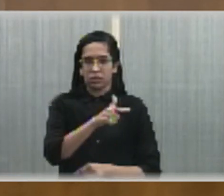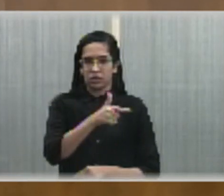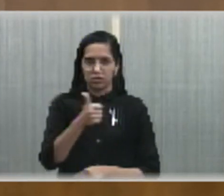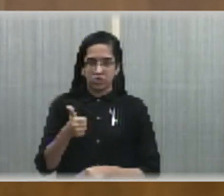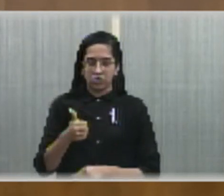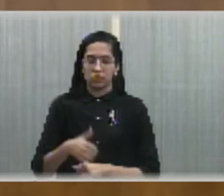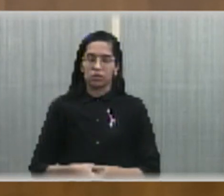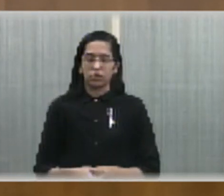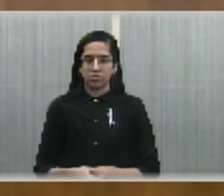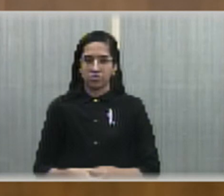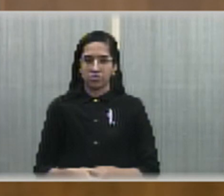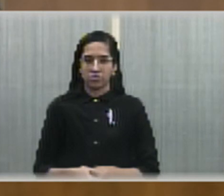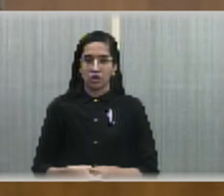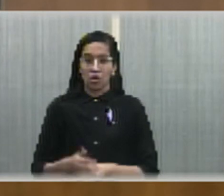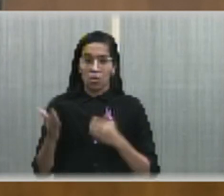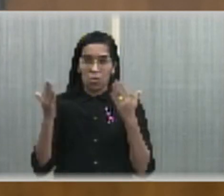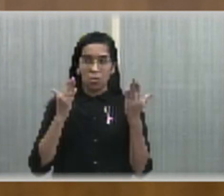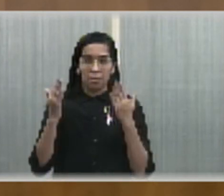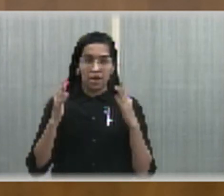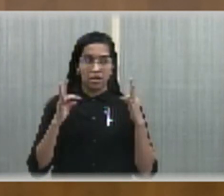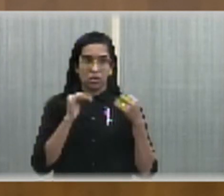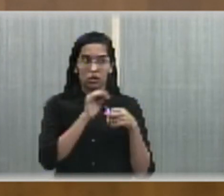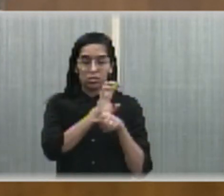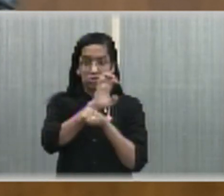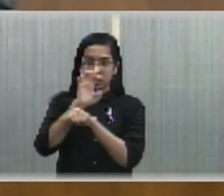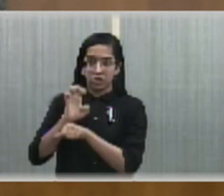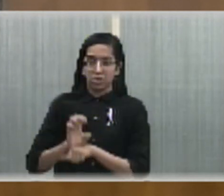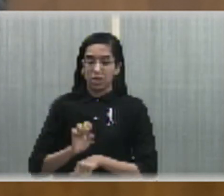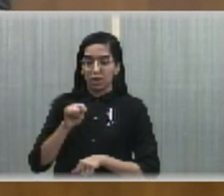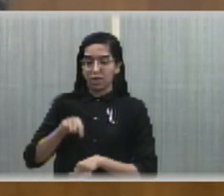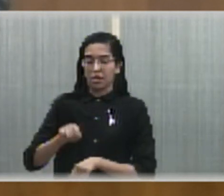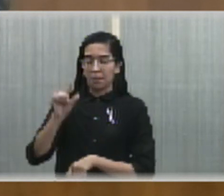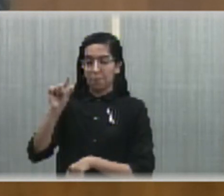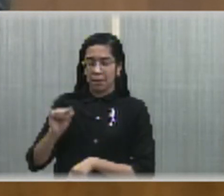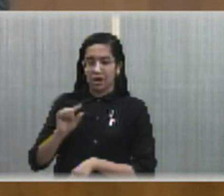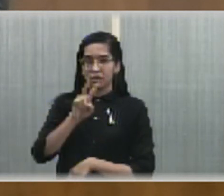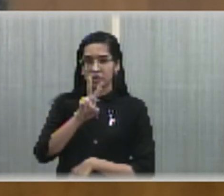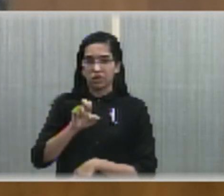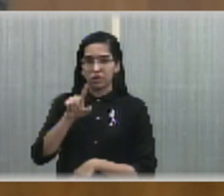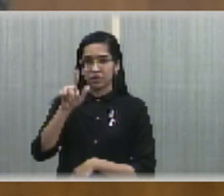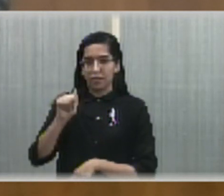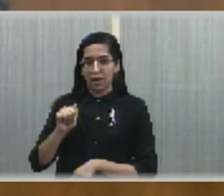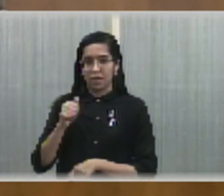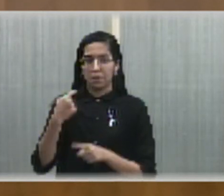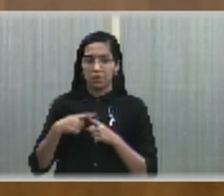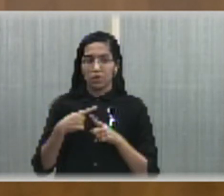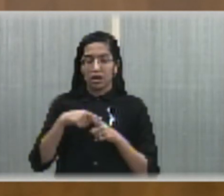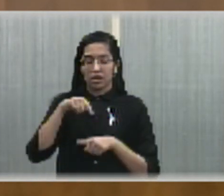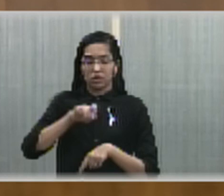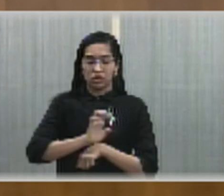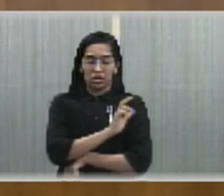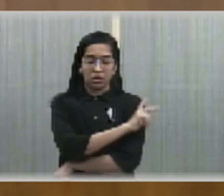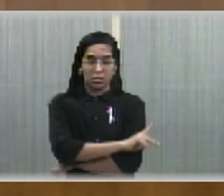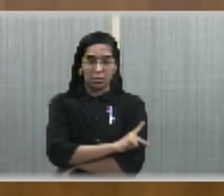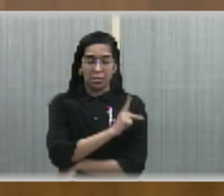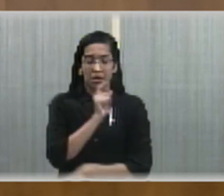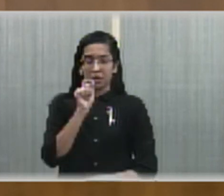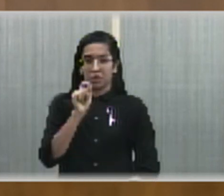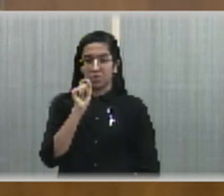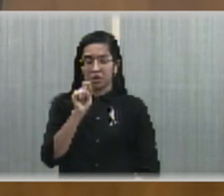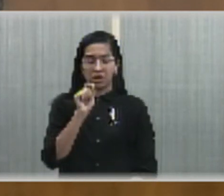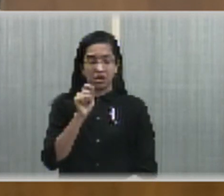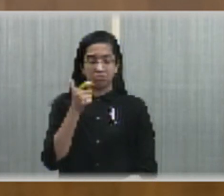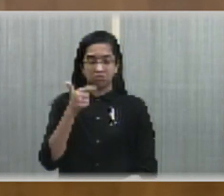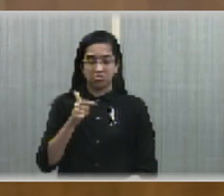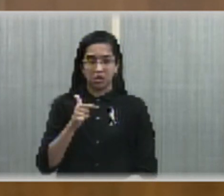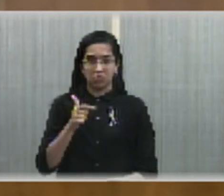o que ofereceu menos, que criou menos oportunidade de emprego. Por quê? Porque nós temos um estado omisso. Nós